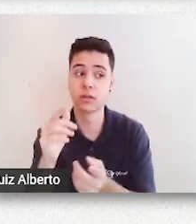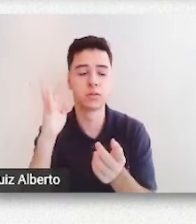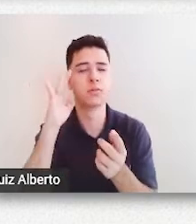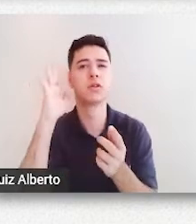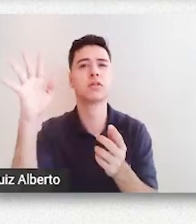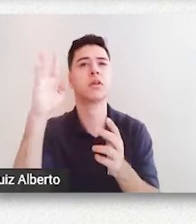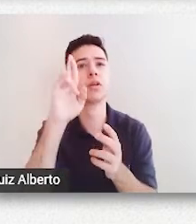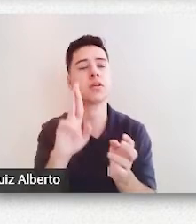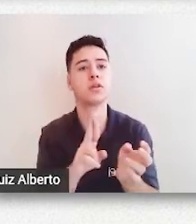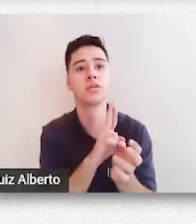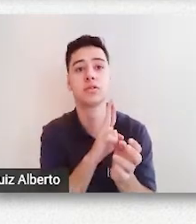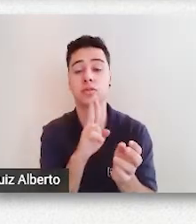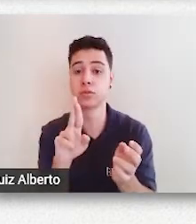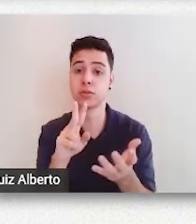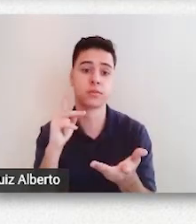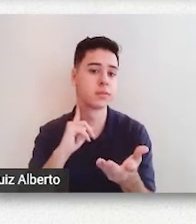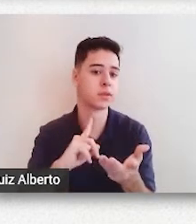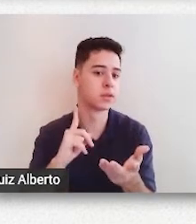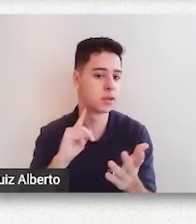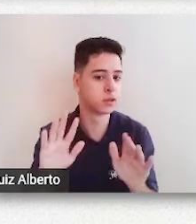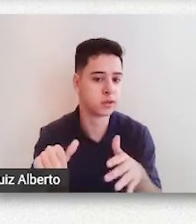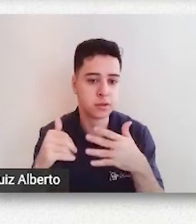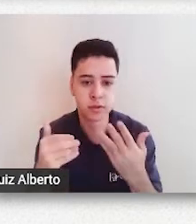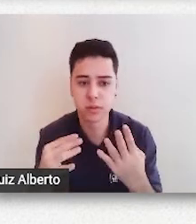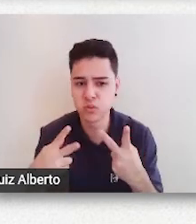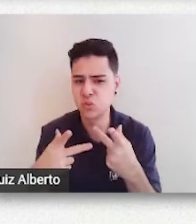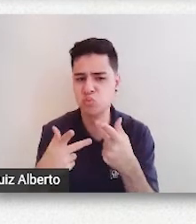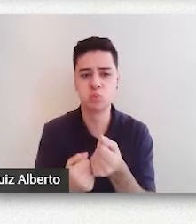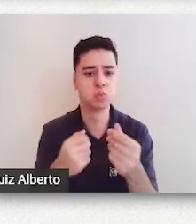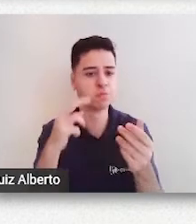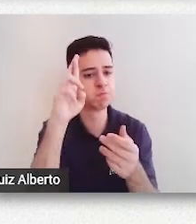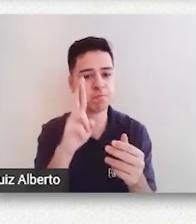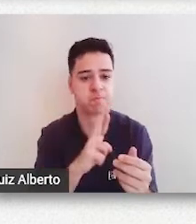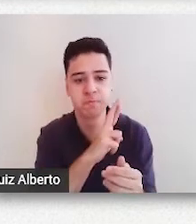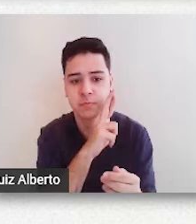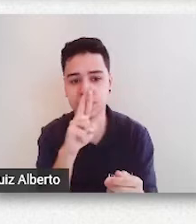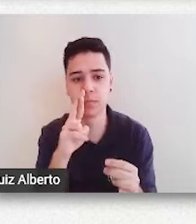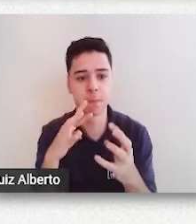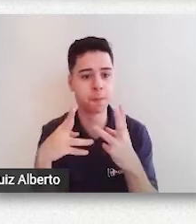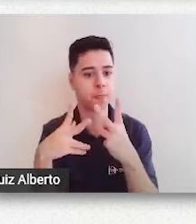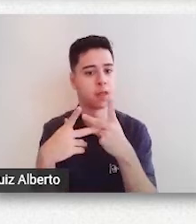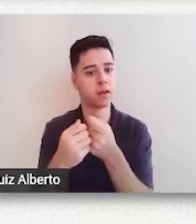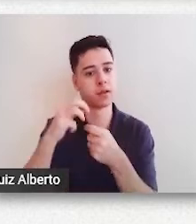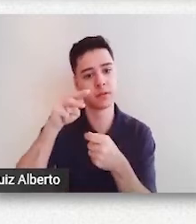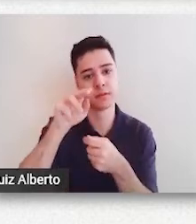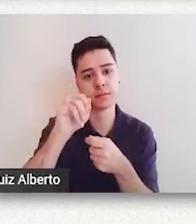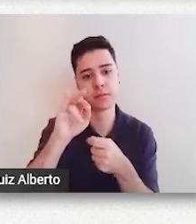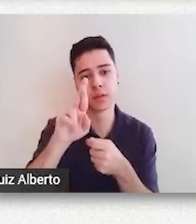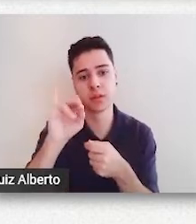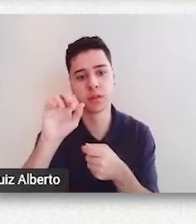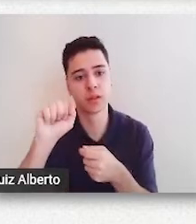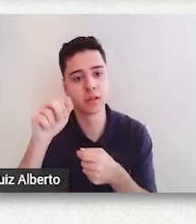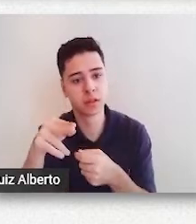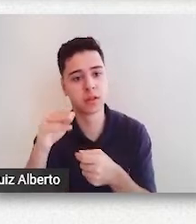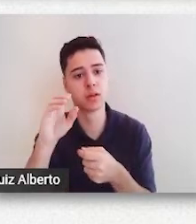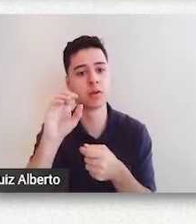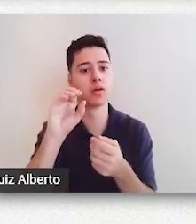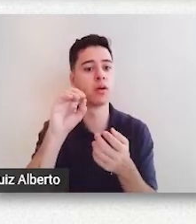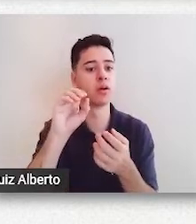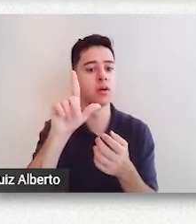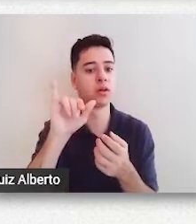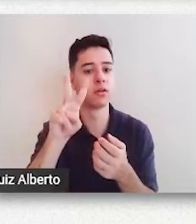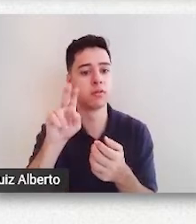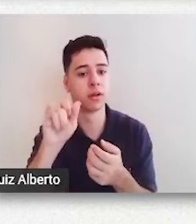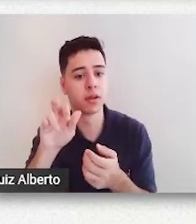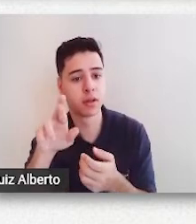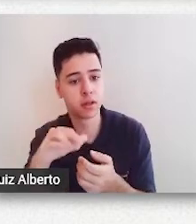Gerais. Enfim, iconografia religiosa, a da Miriam Oliveira, né? Claro, da Miriam Andrade, a